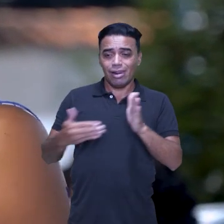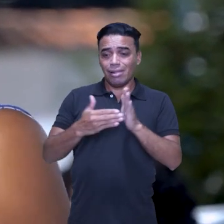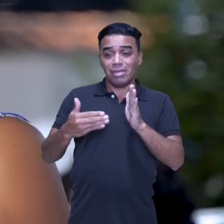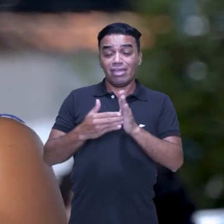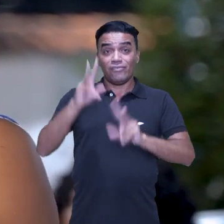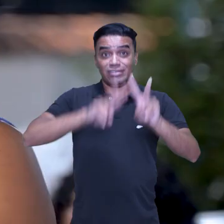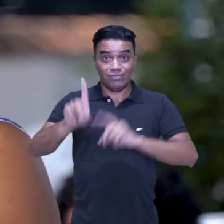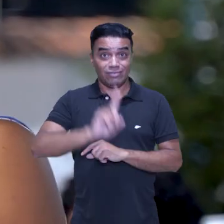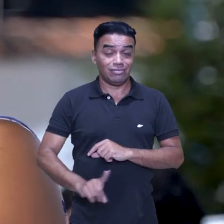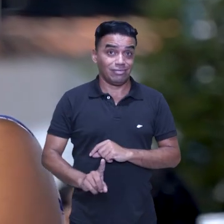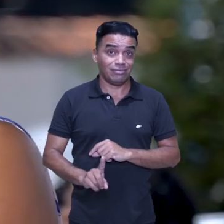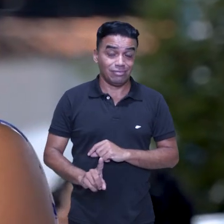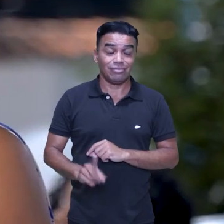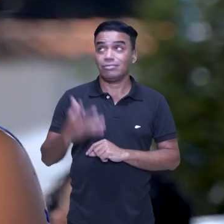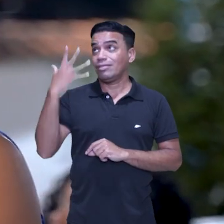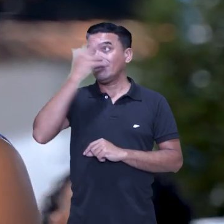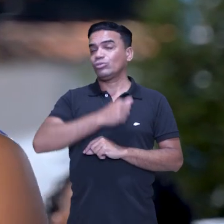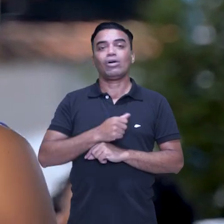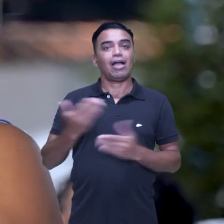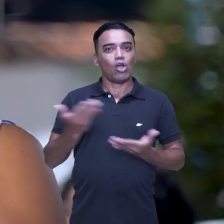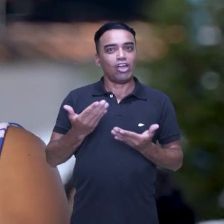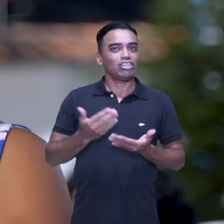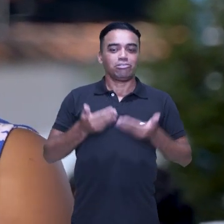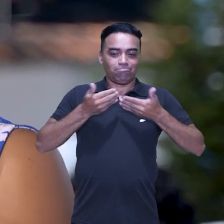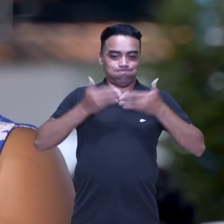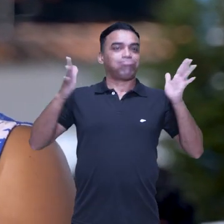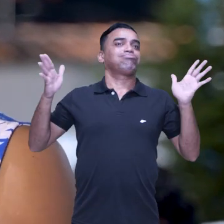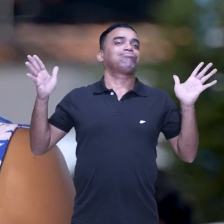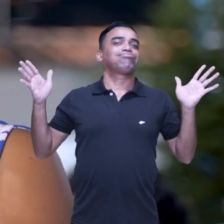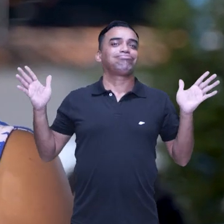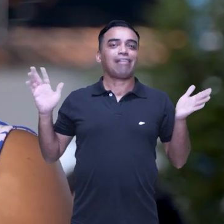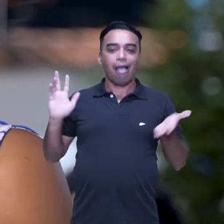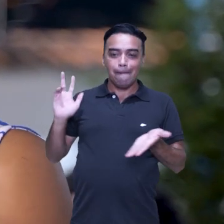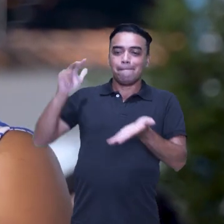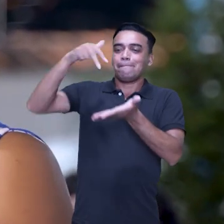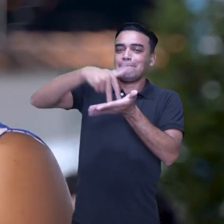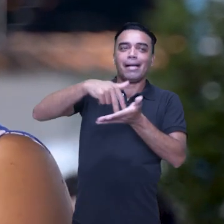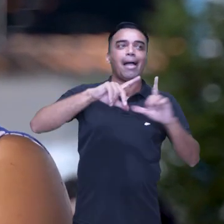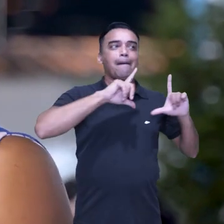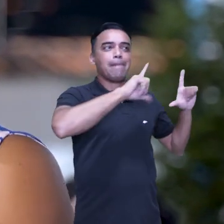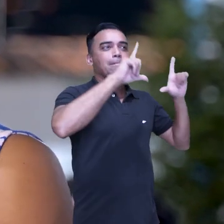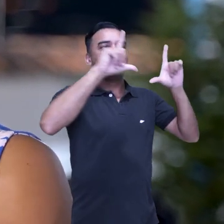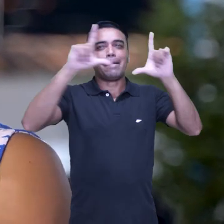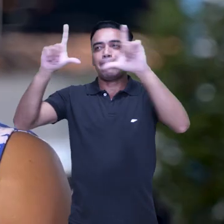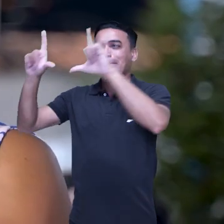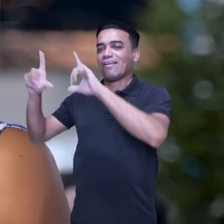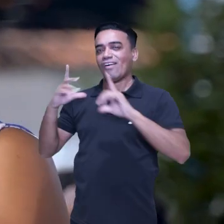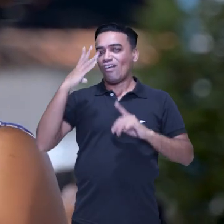Muros Invisíveis. Agora a gente já não é mais invisível, né? Ficamos expostos ali na praça um tanto tempo, né? E eu